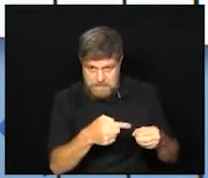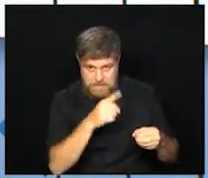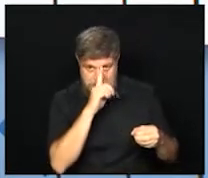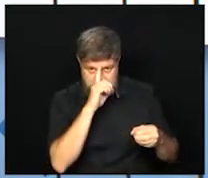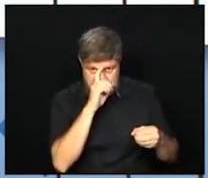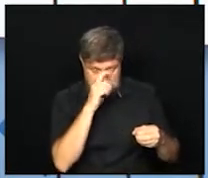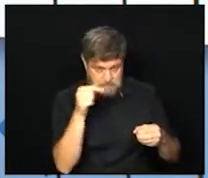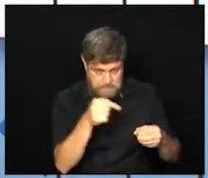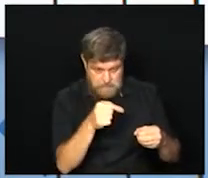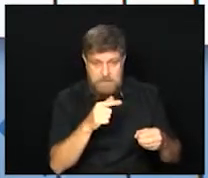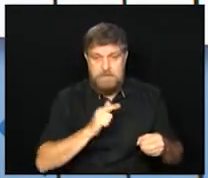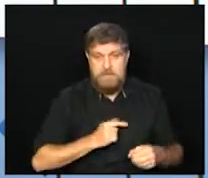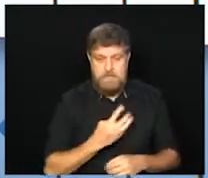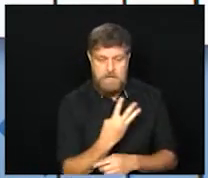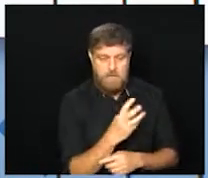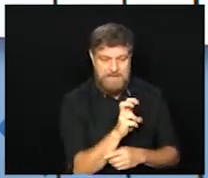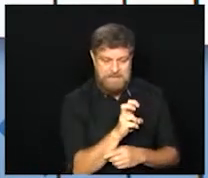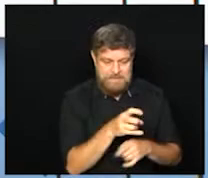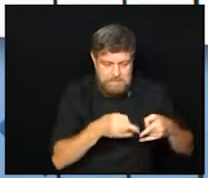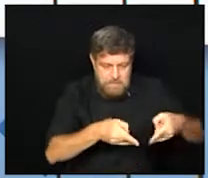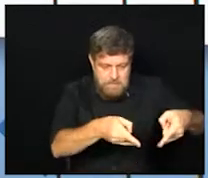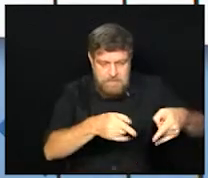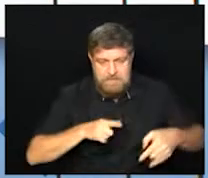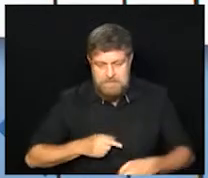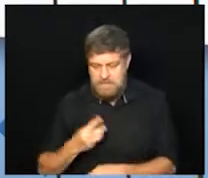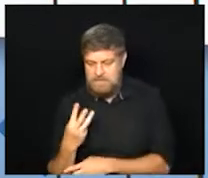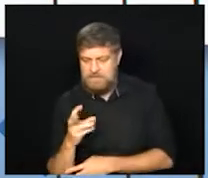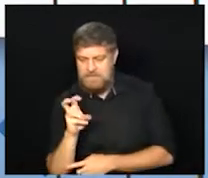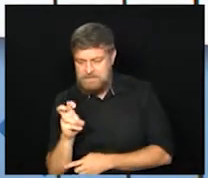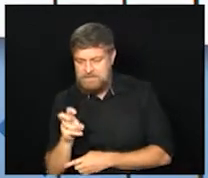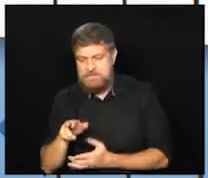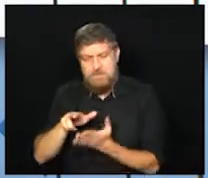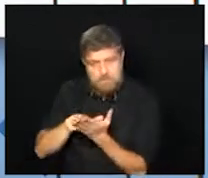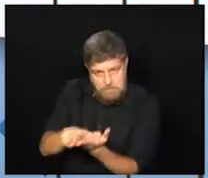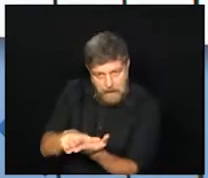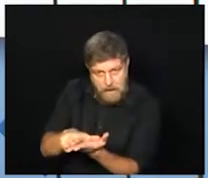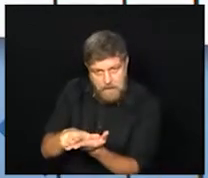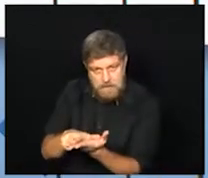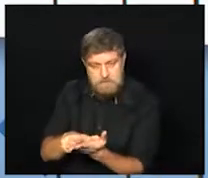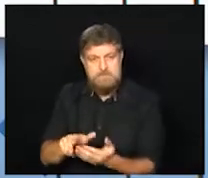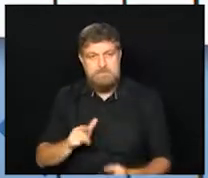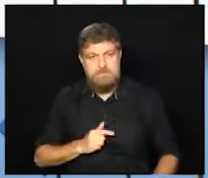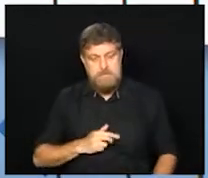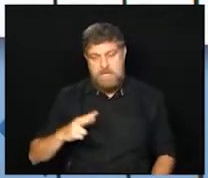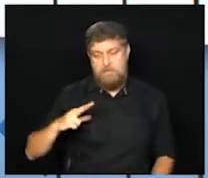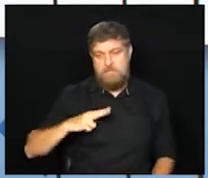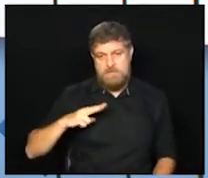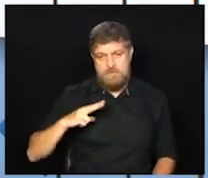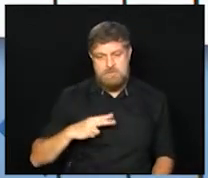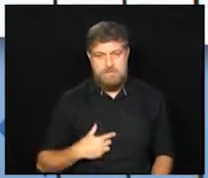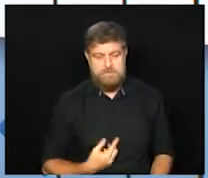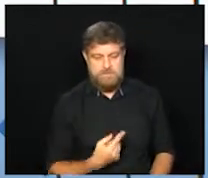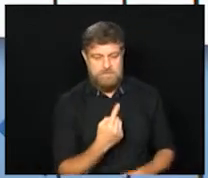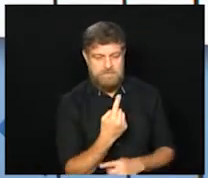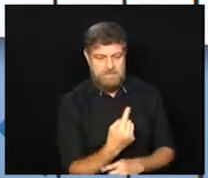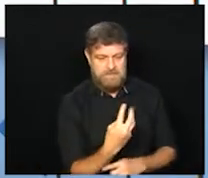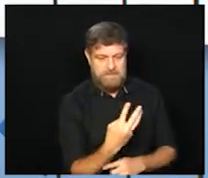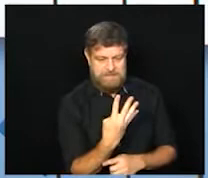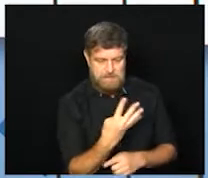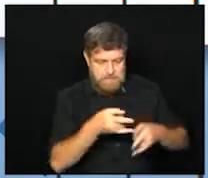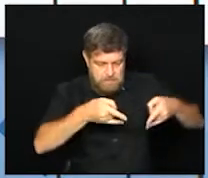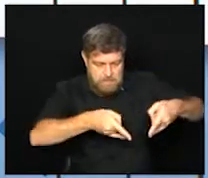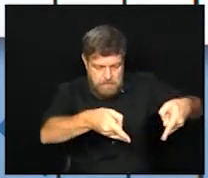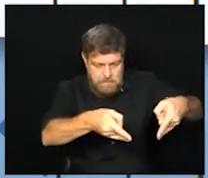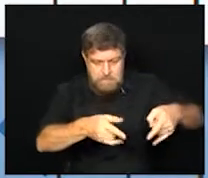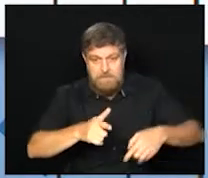Unicamp, 45 leitos, dos quais 35 ocupados. E na rede particular, 134 leitos,